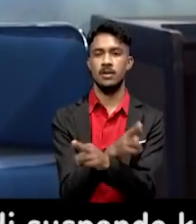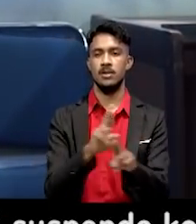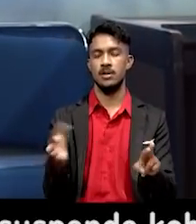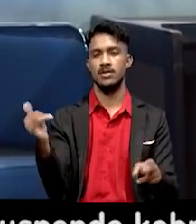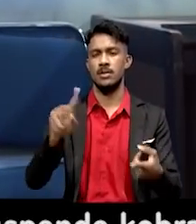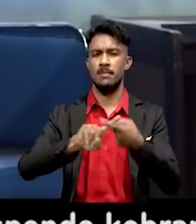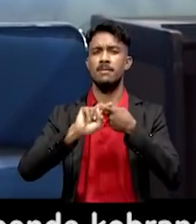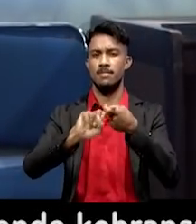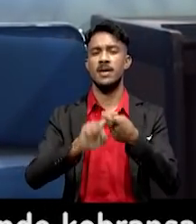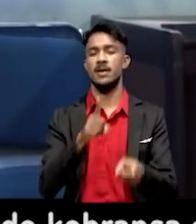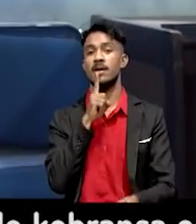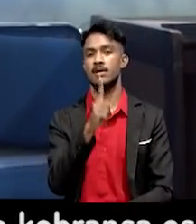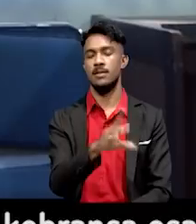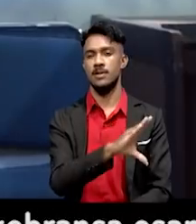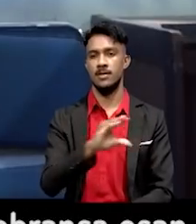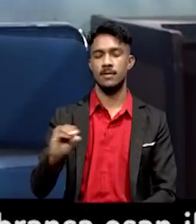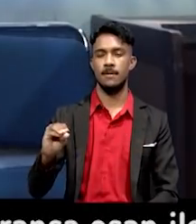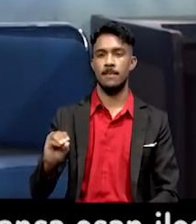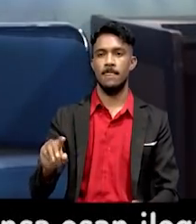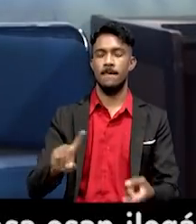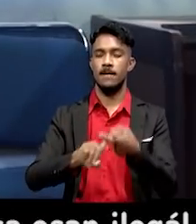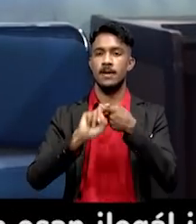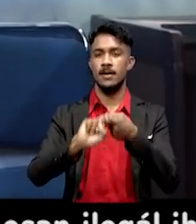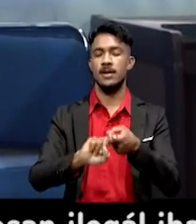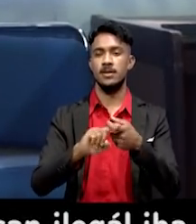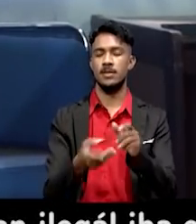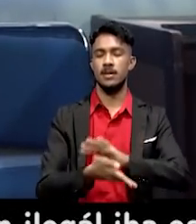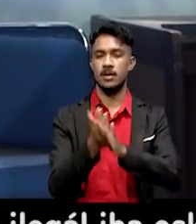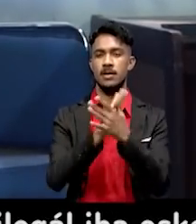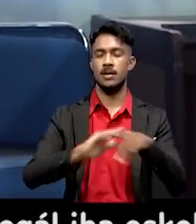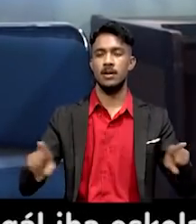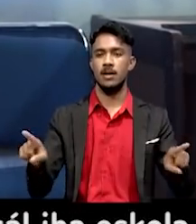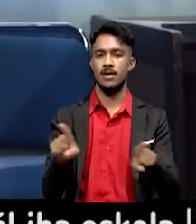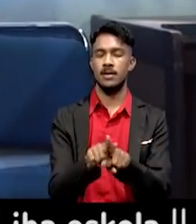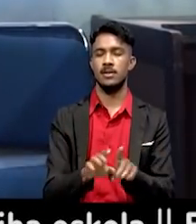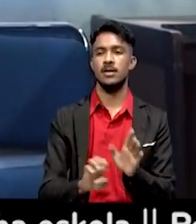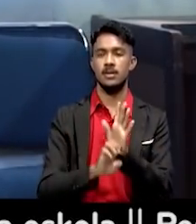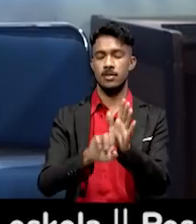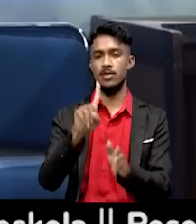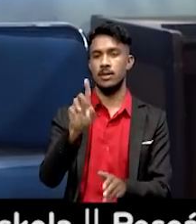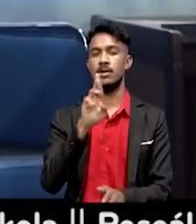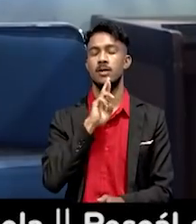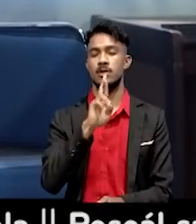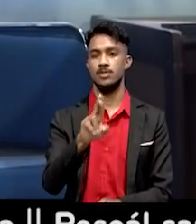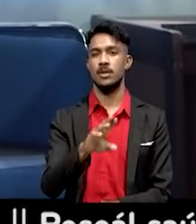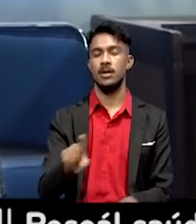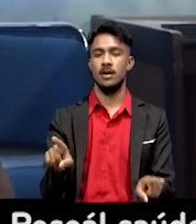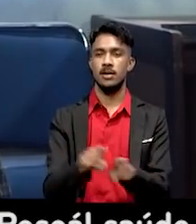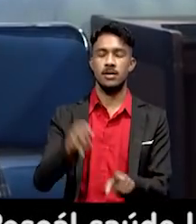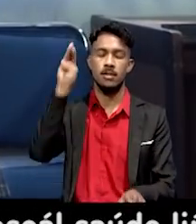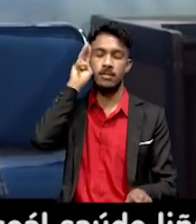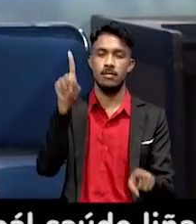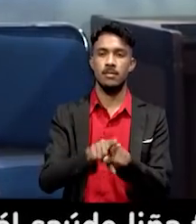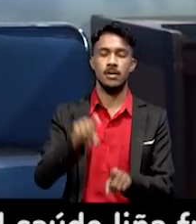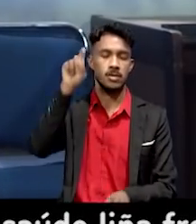tebetebes que se metem sira tebetebes exemplo concreto mané mão sanana